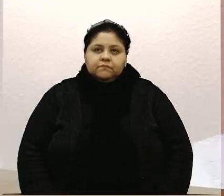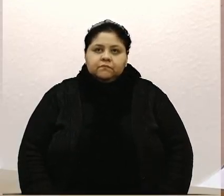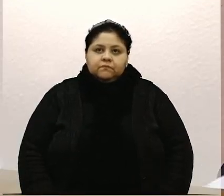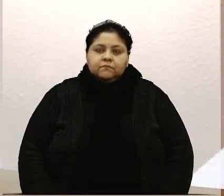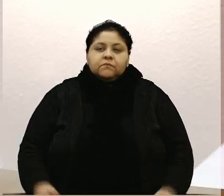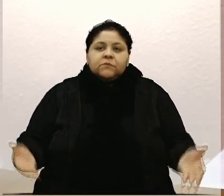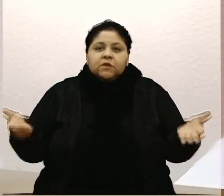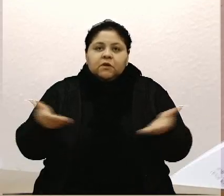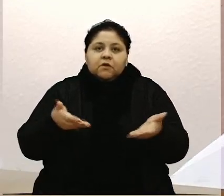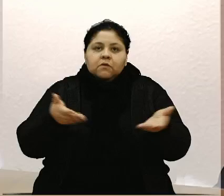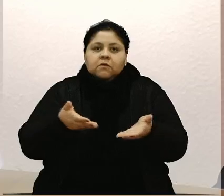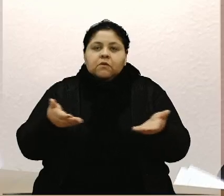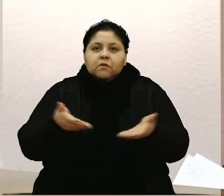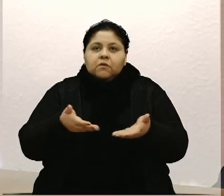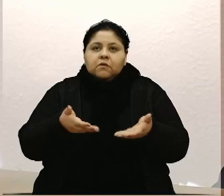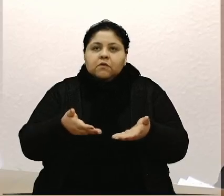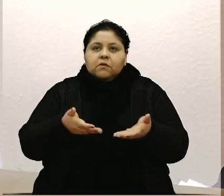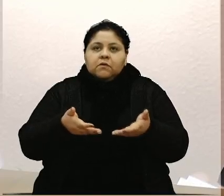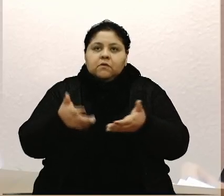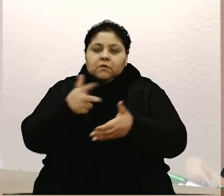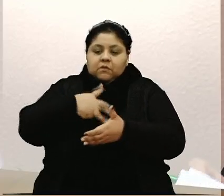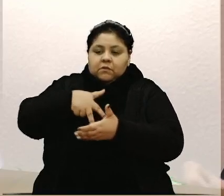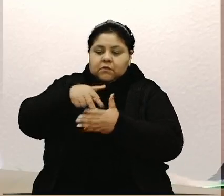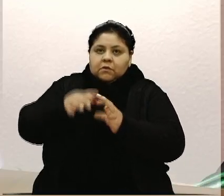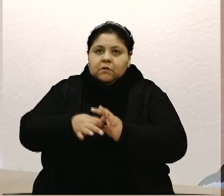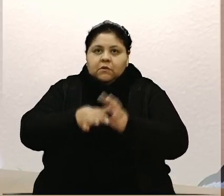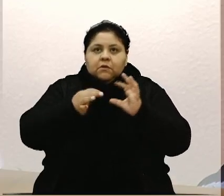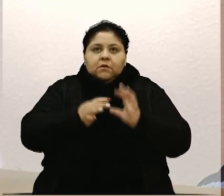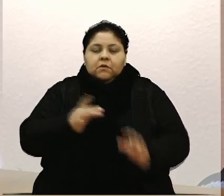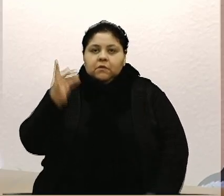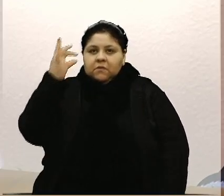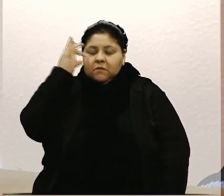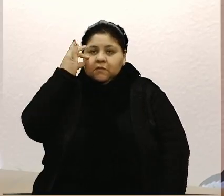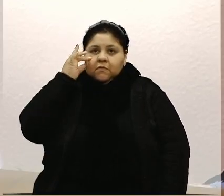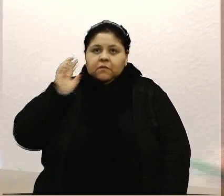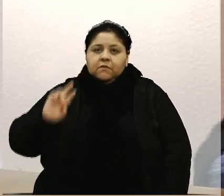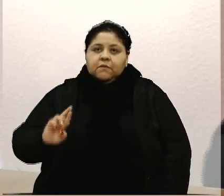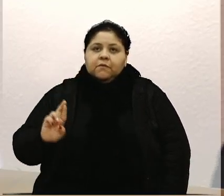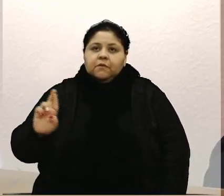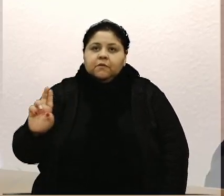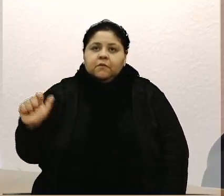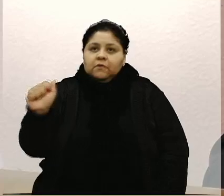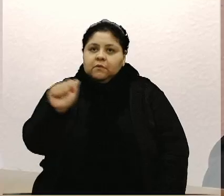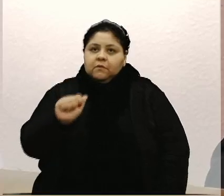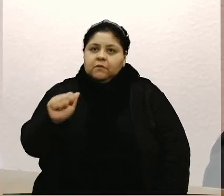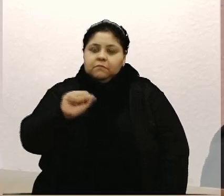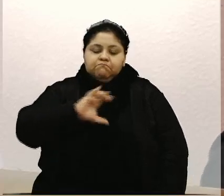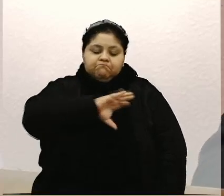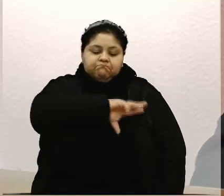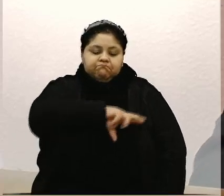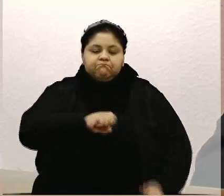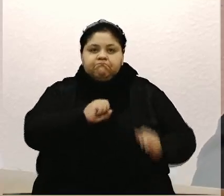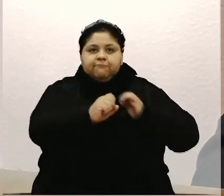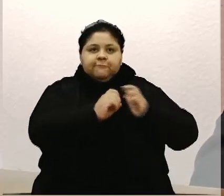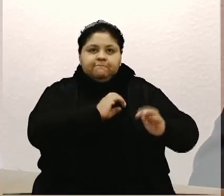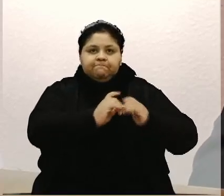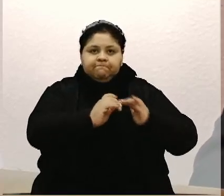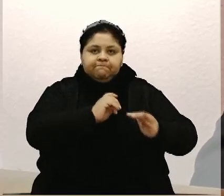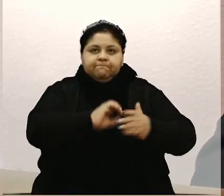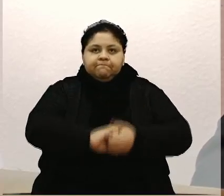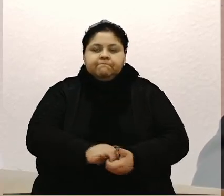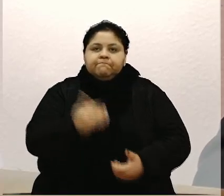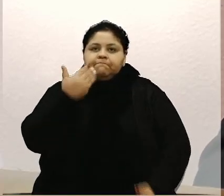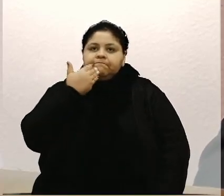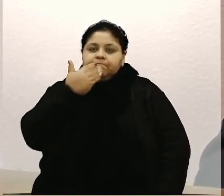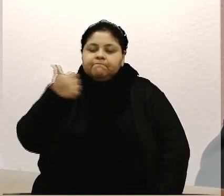E agora passamos ao espaço da Tribuna Livre, com a presença de representante da Associação Amor em Movimento.